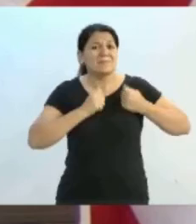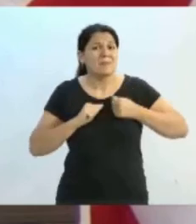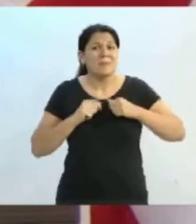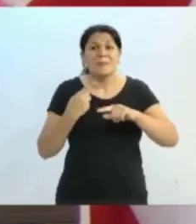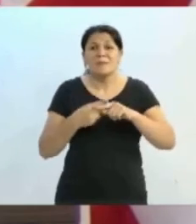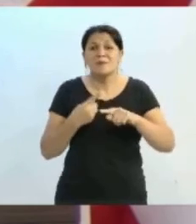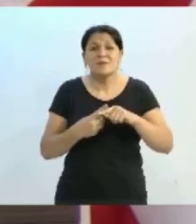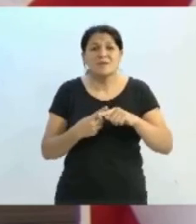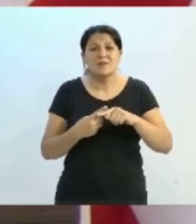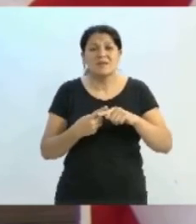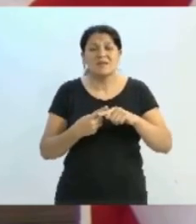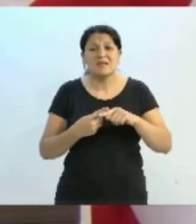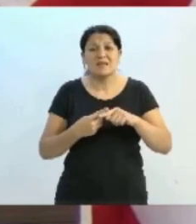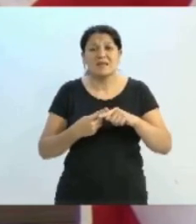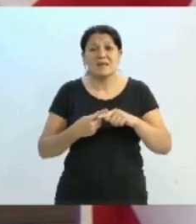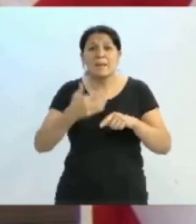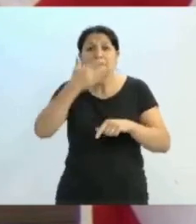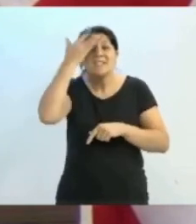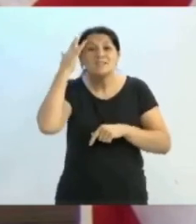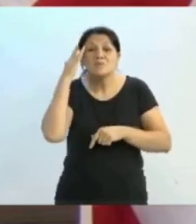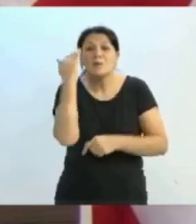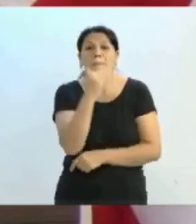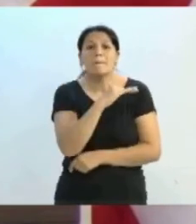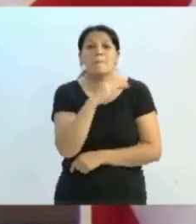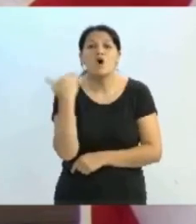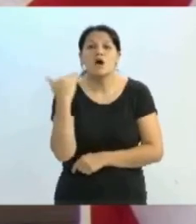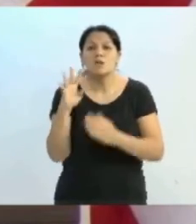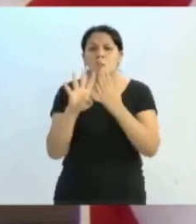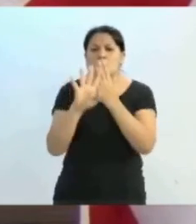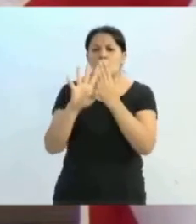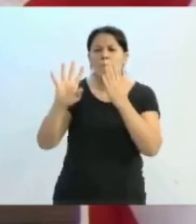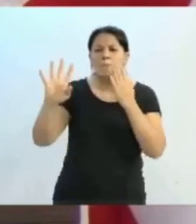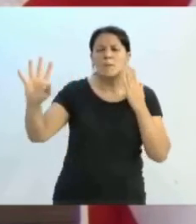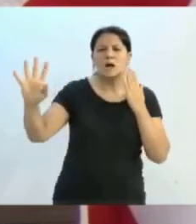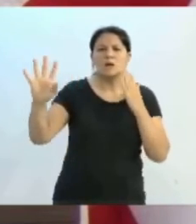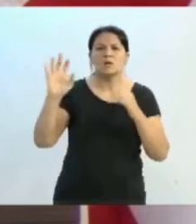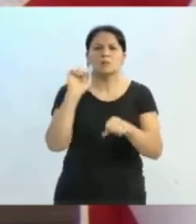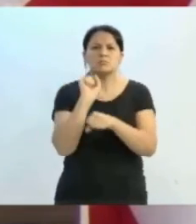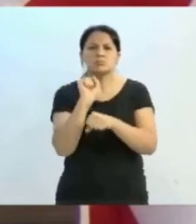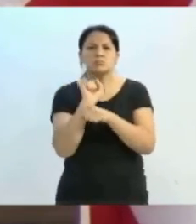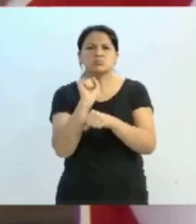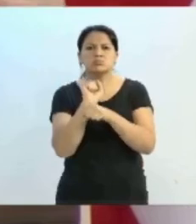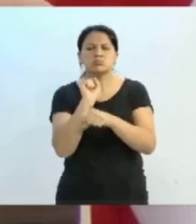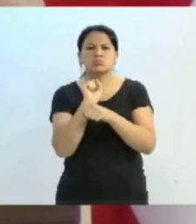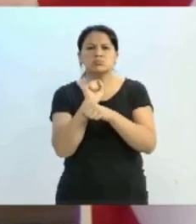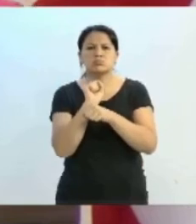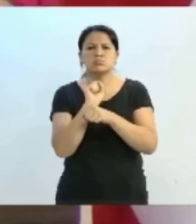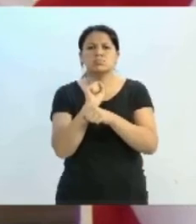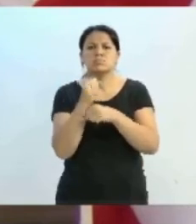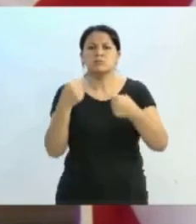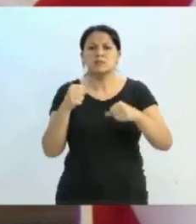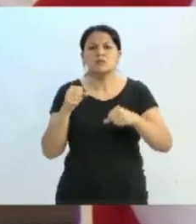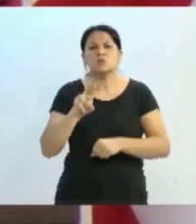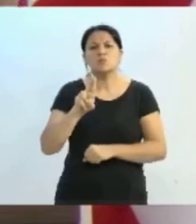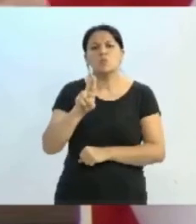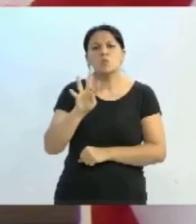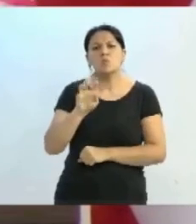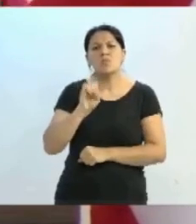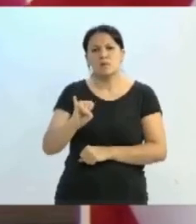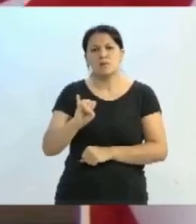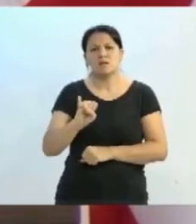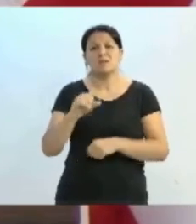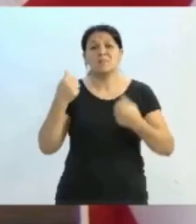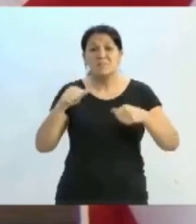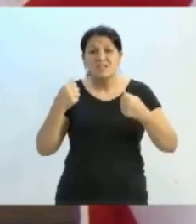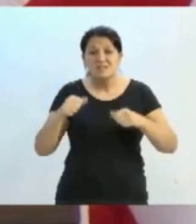estão morrendo morrendo em filas de espera querendo precisando de leito de UTI precisando de